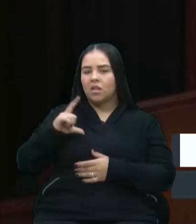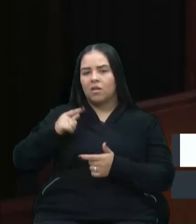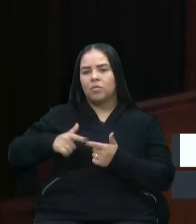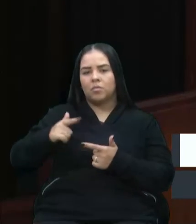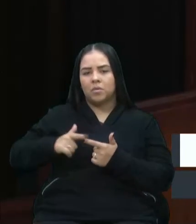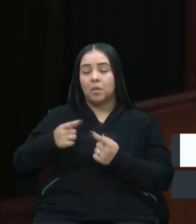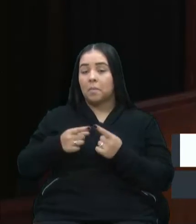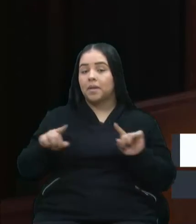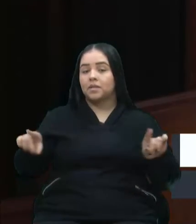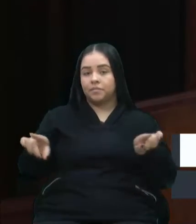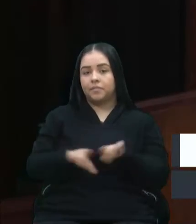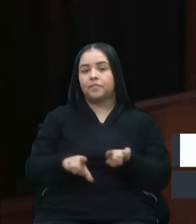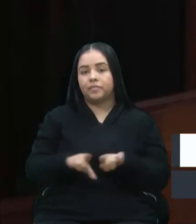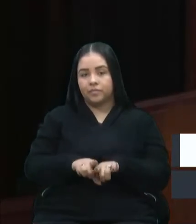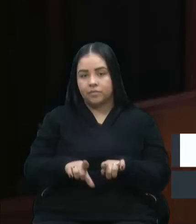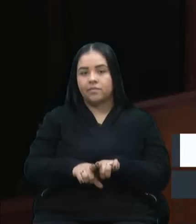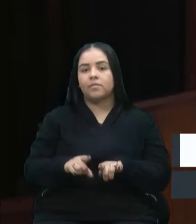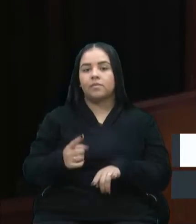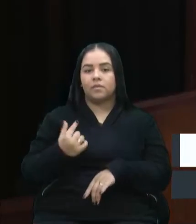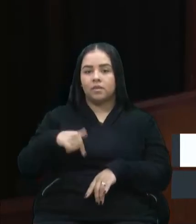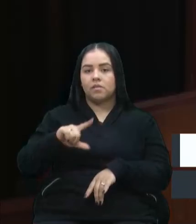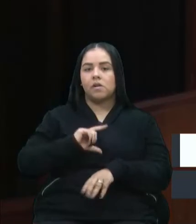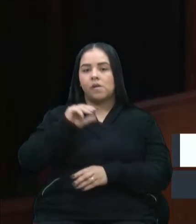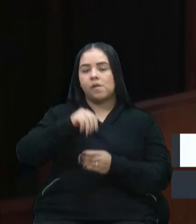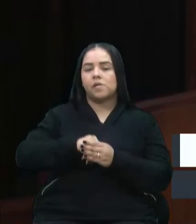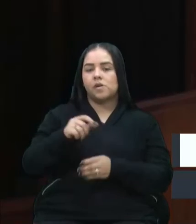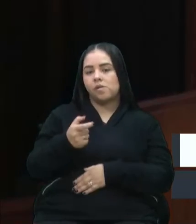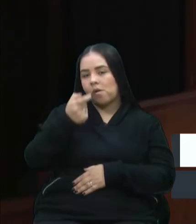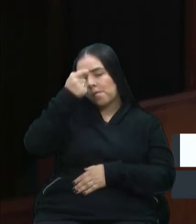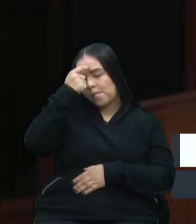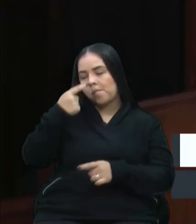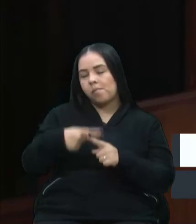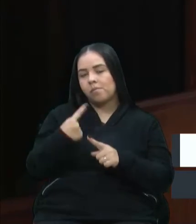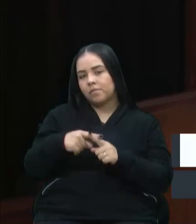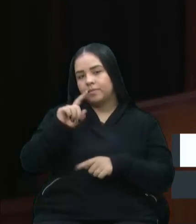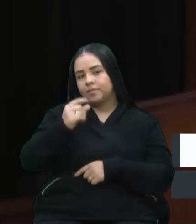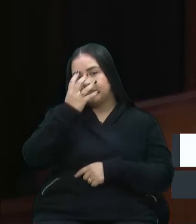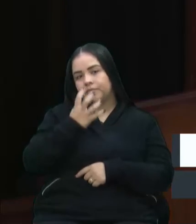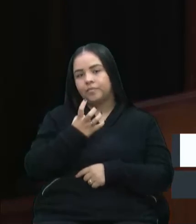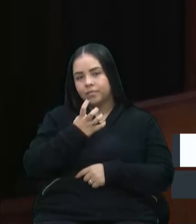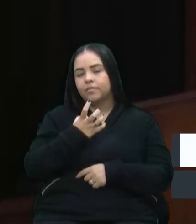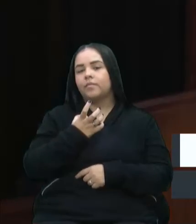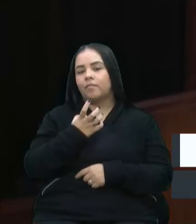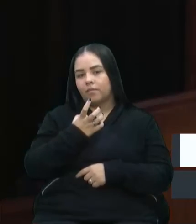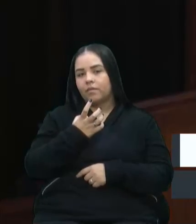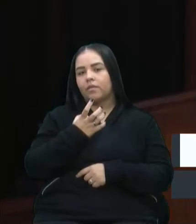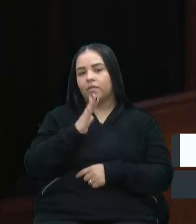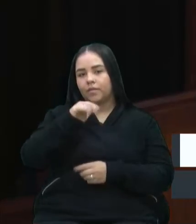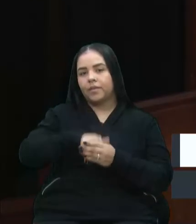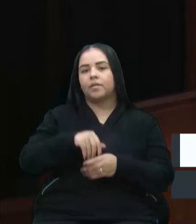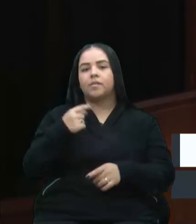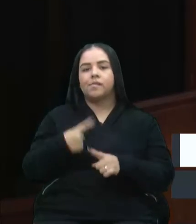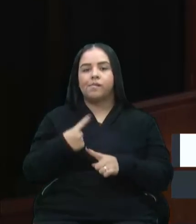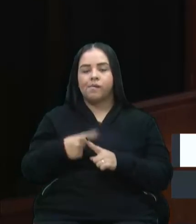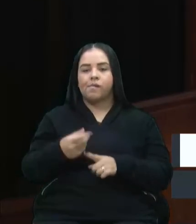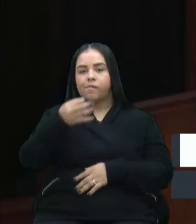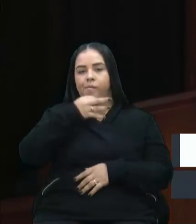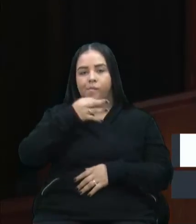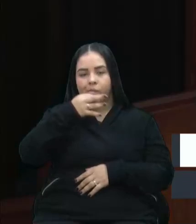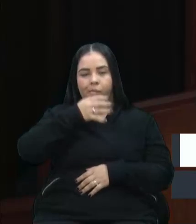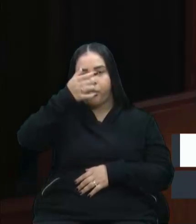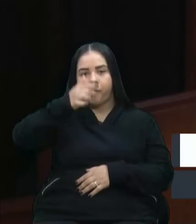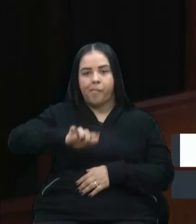mas também vamos votar consciente, o voto é coisa séria, para que Caxias do Sul, mais uma